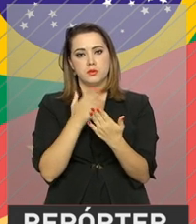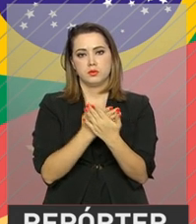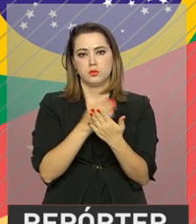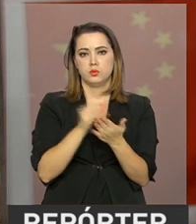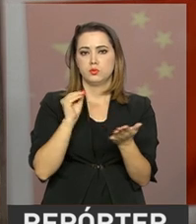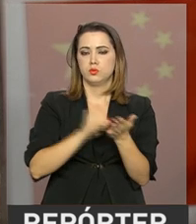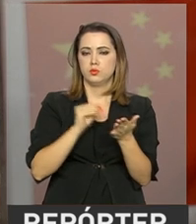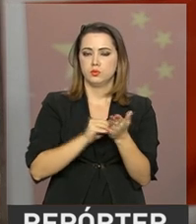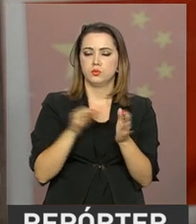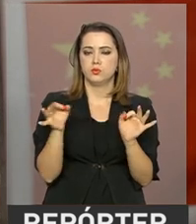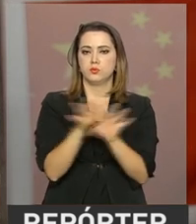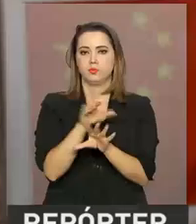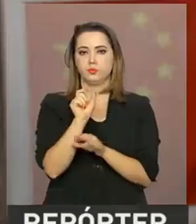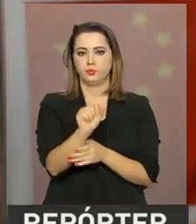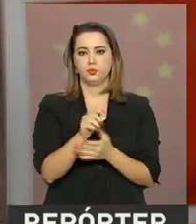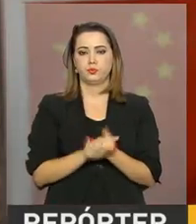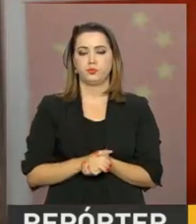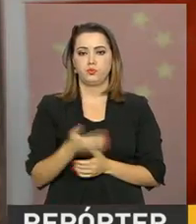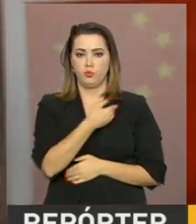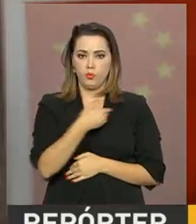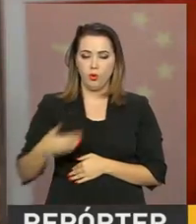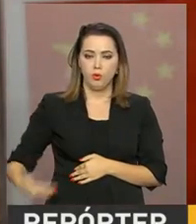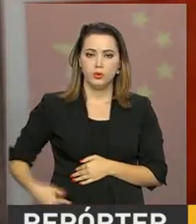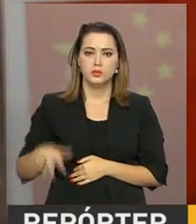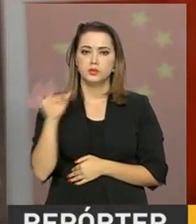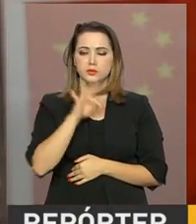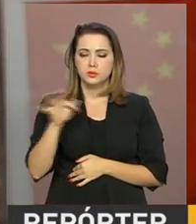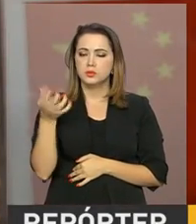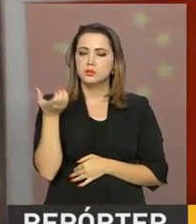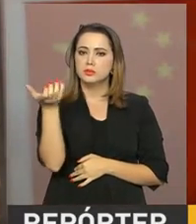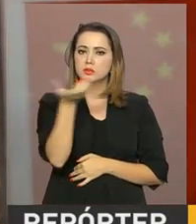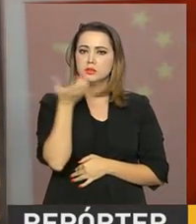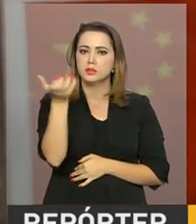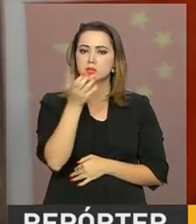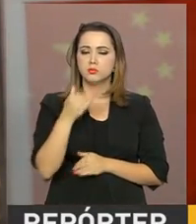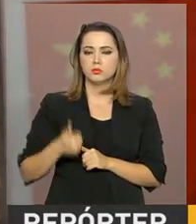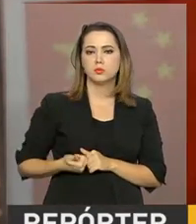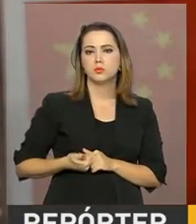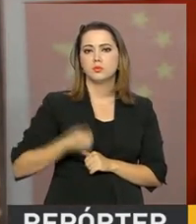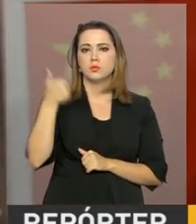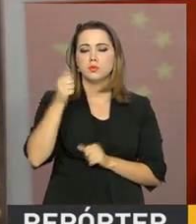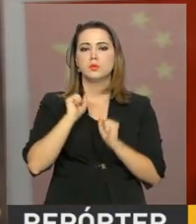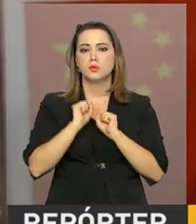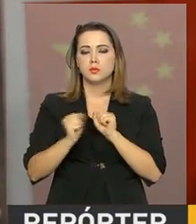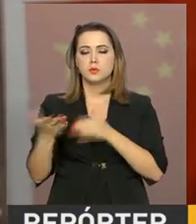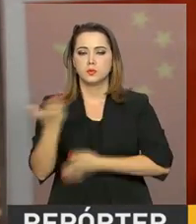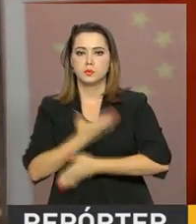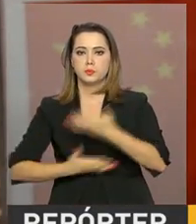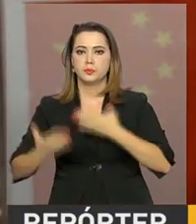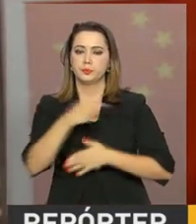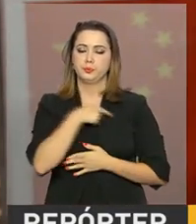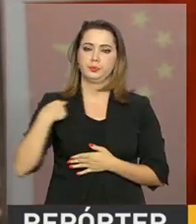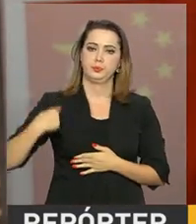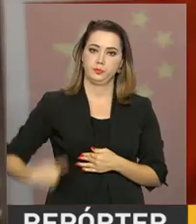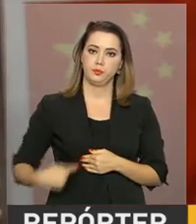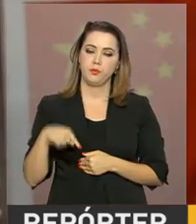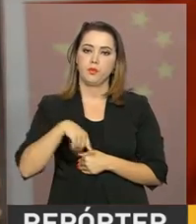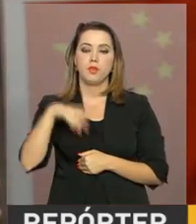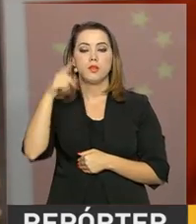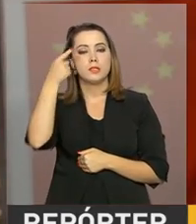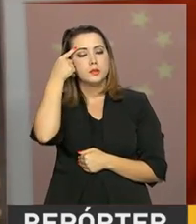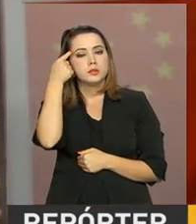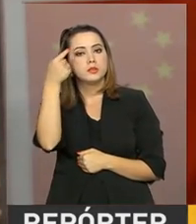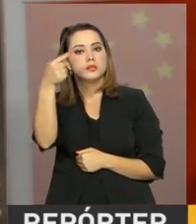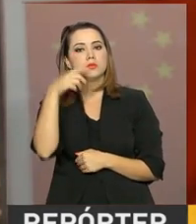finalizados e o governo federal quer ampliar as possibilidades de negócios com a China a ideia é aproveitar a